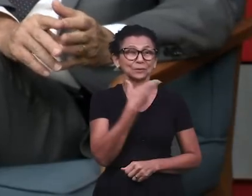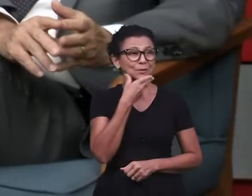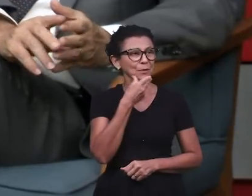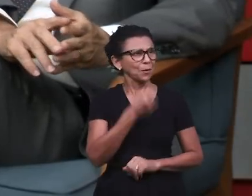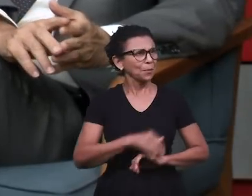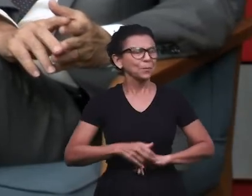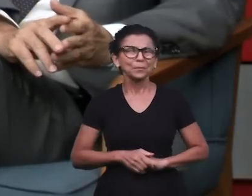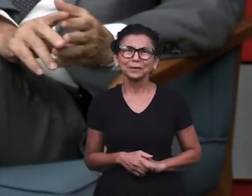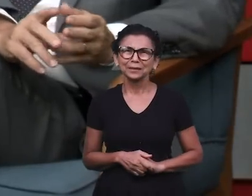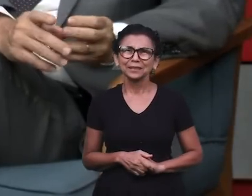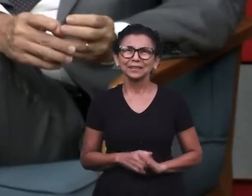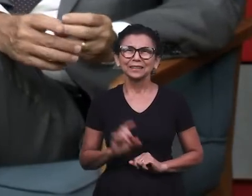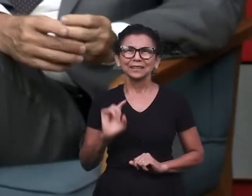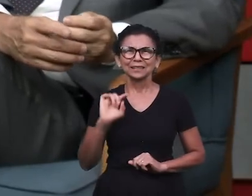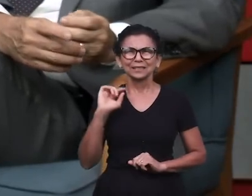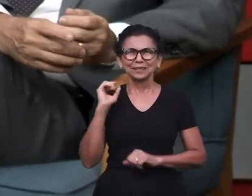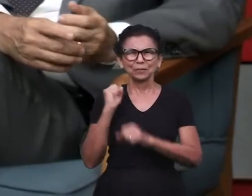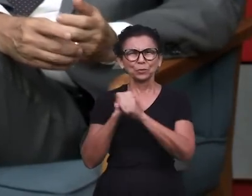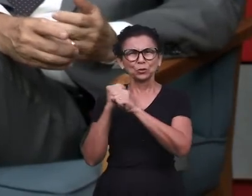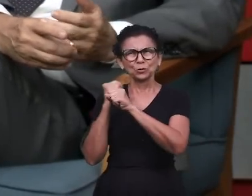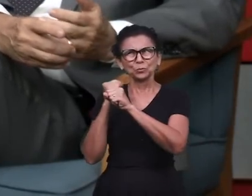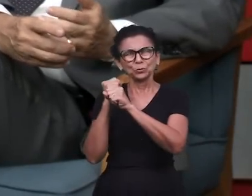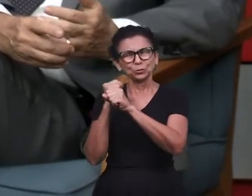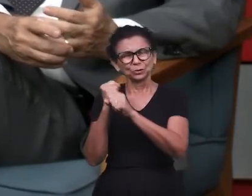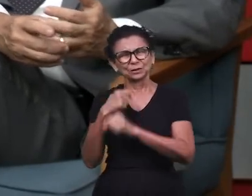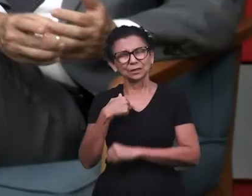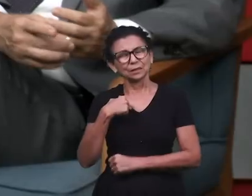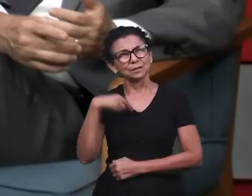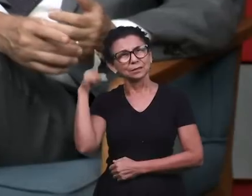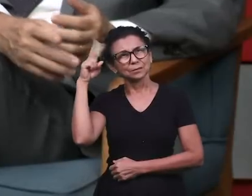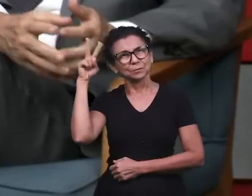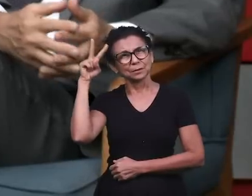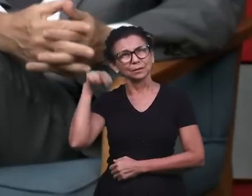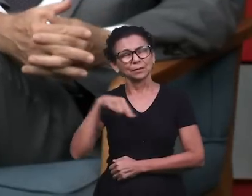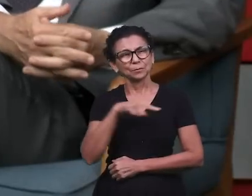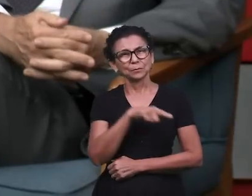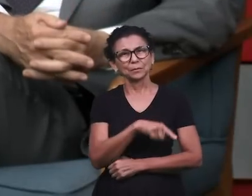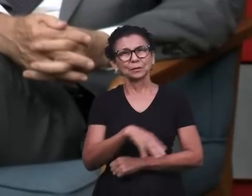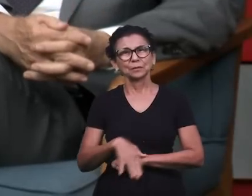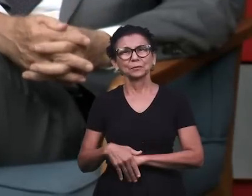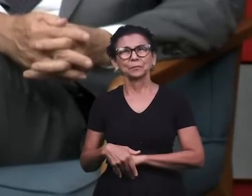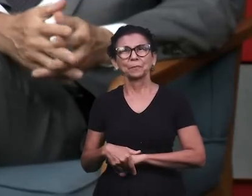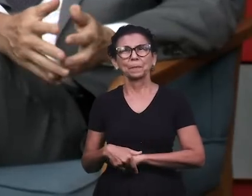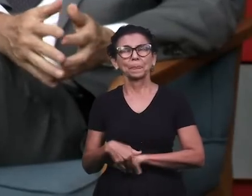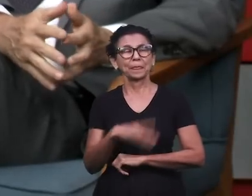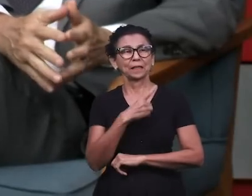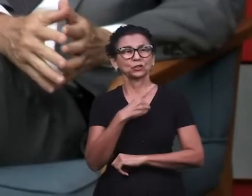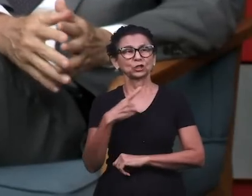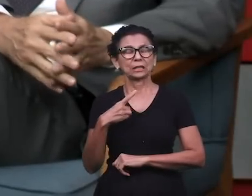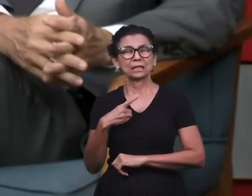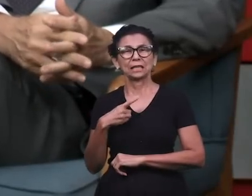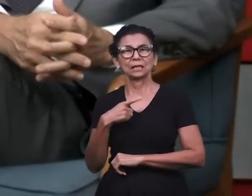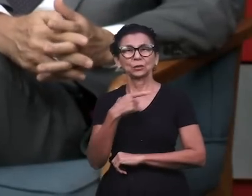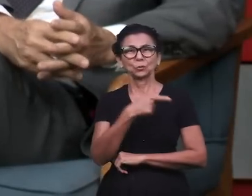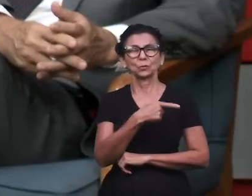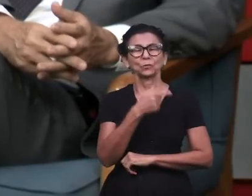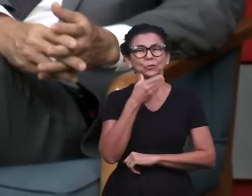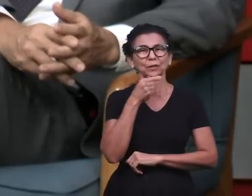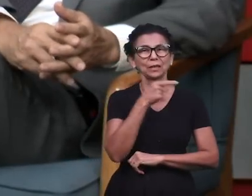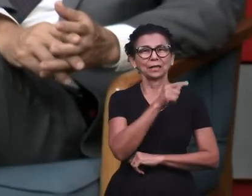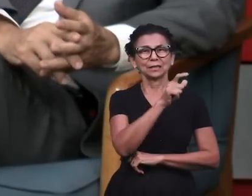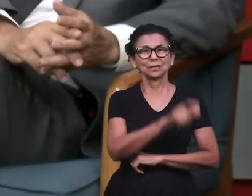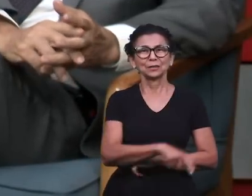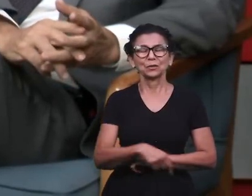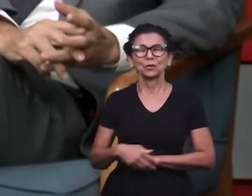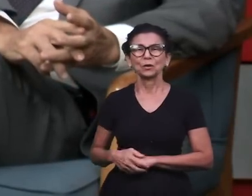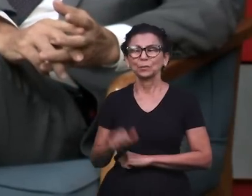que era difícil depois de muitos anos. Eu me lembro, ele era diácono, ele estava orando por uma irmã, e a